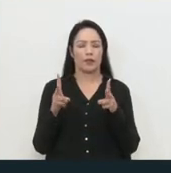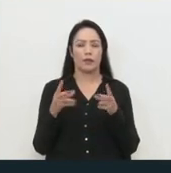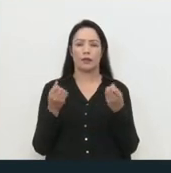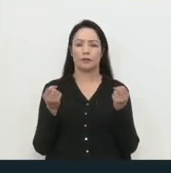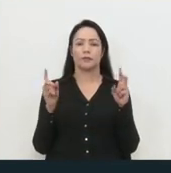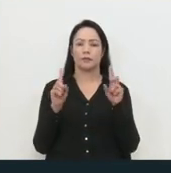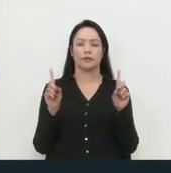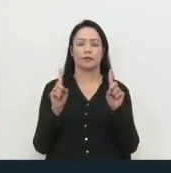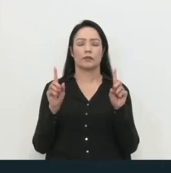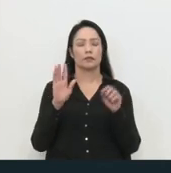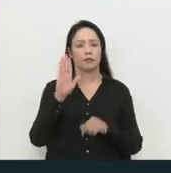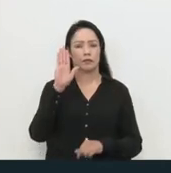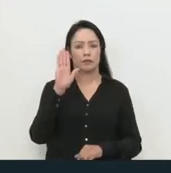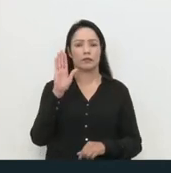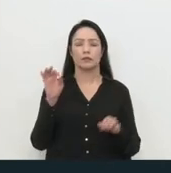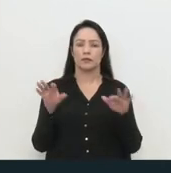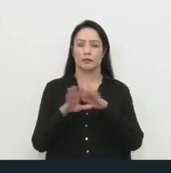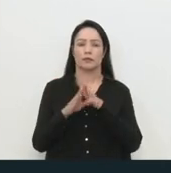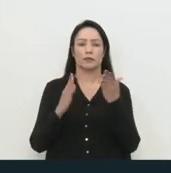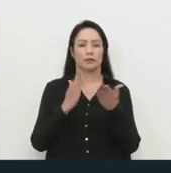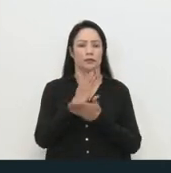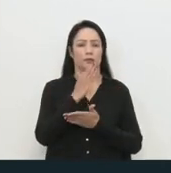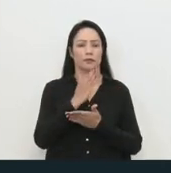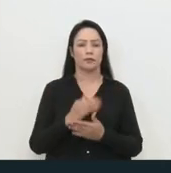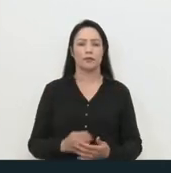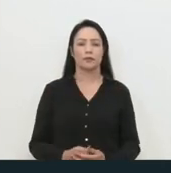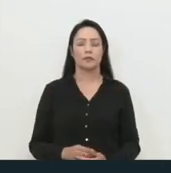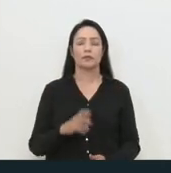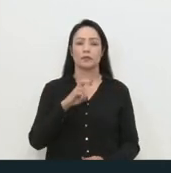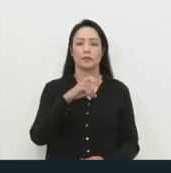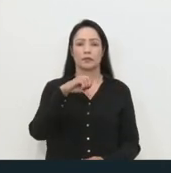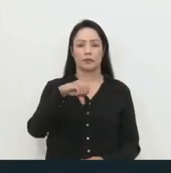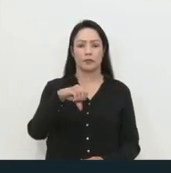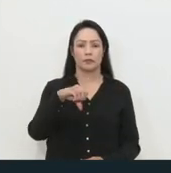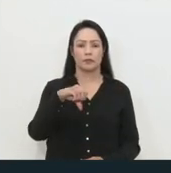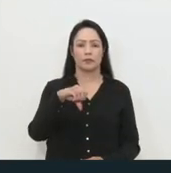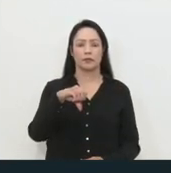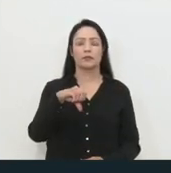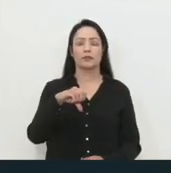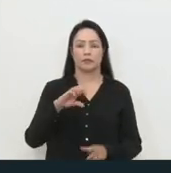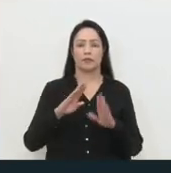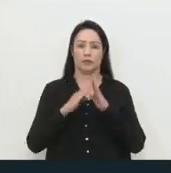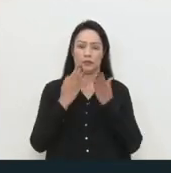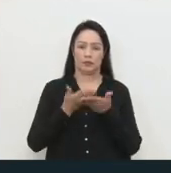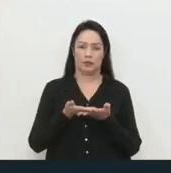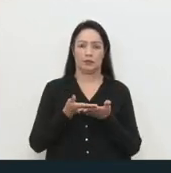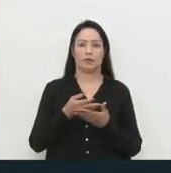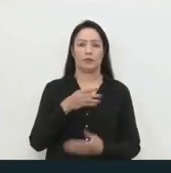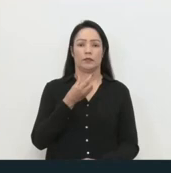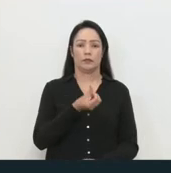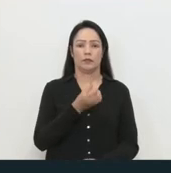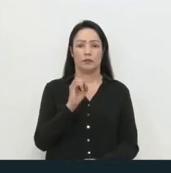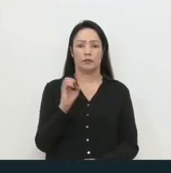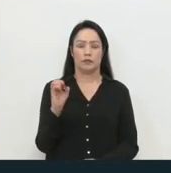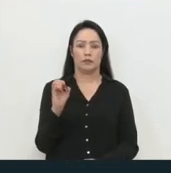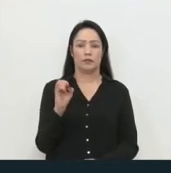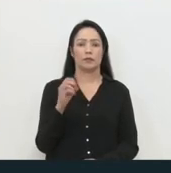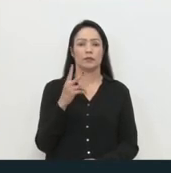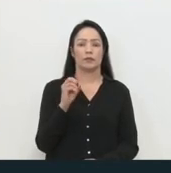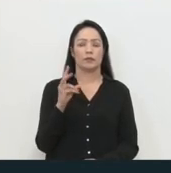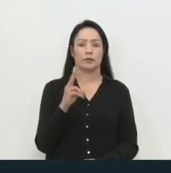os contrário se manifesta encerrado a votação aprovada em canince e Tem 59 59 eleitores votação do requerimento 600 2023